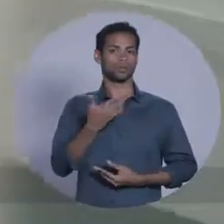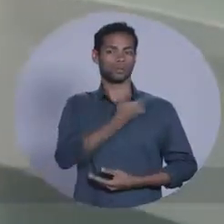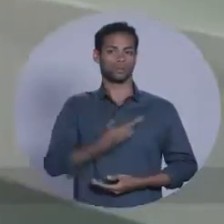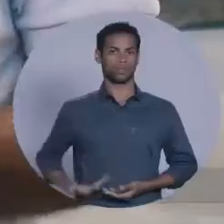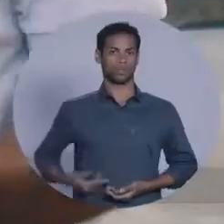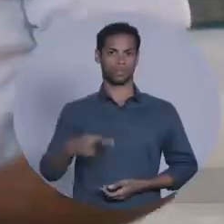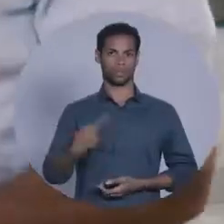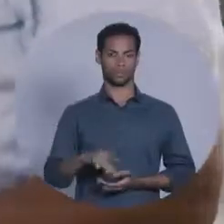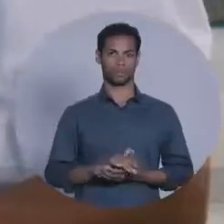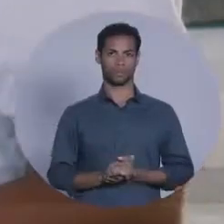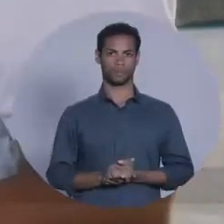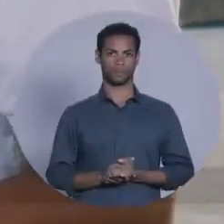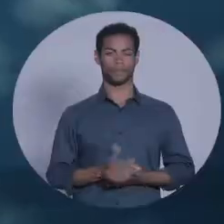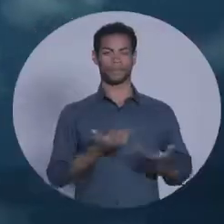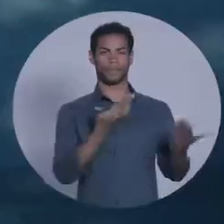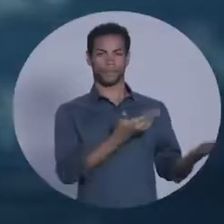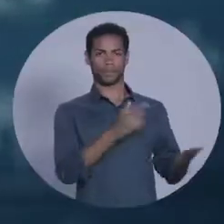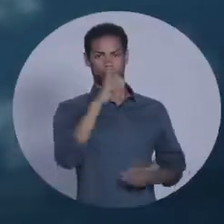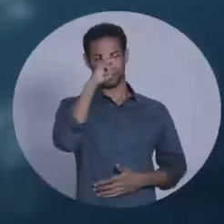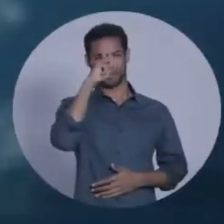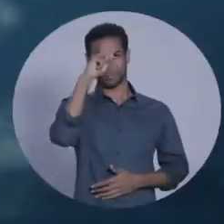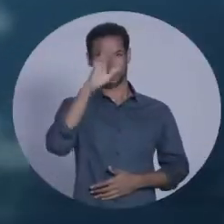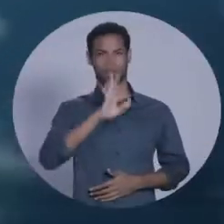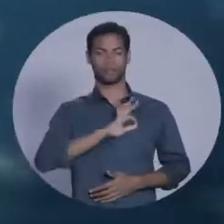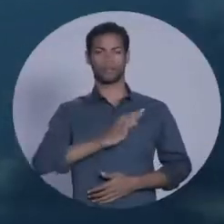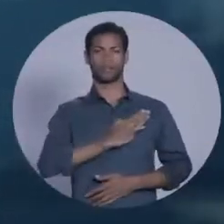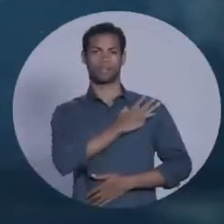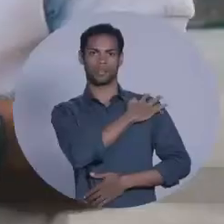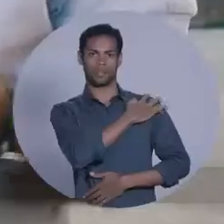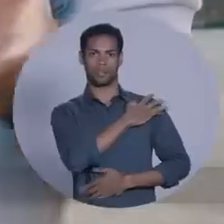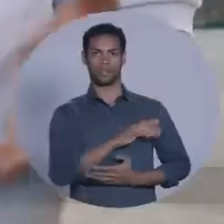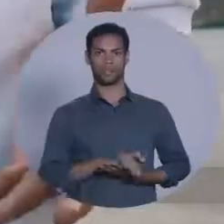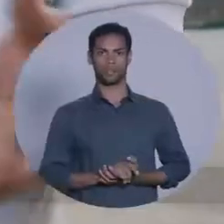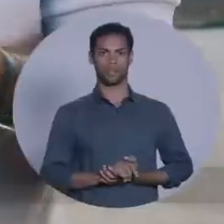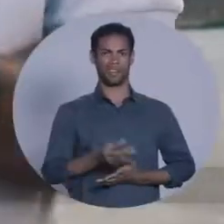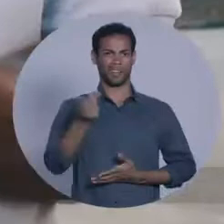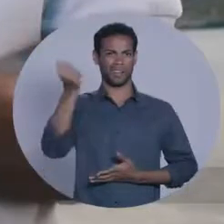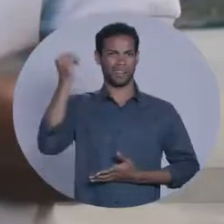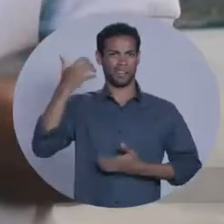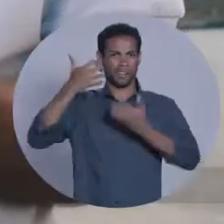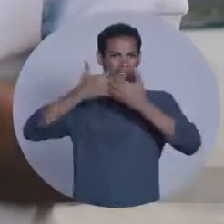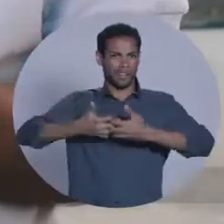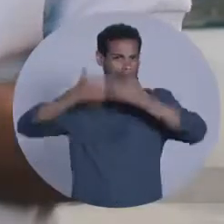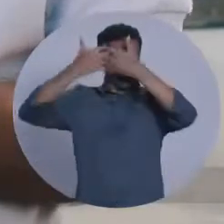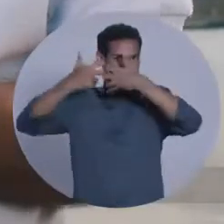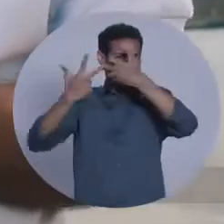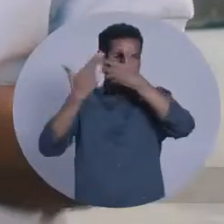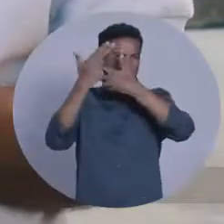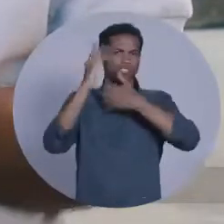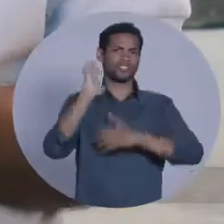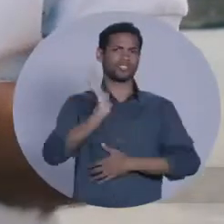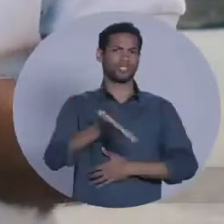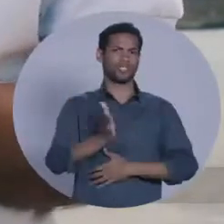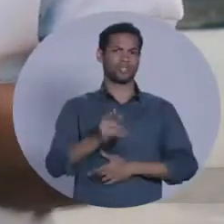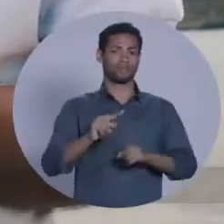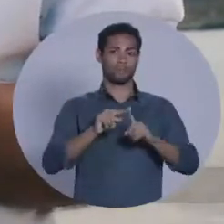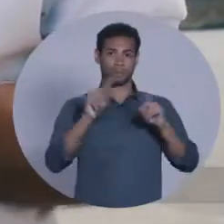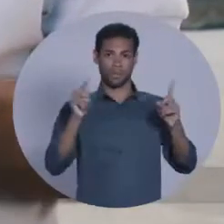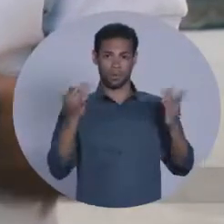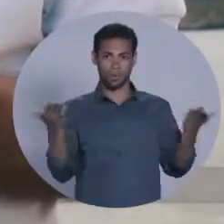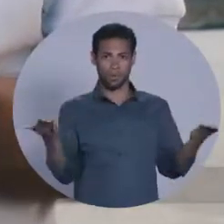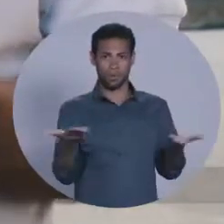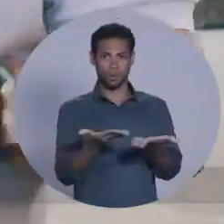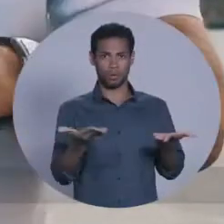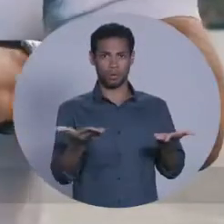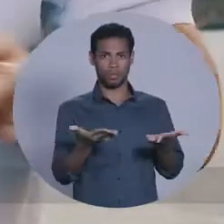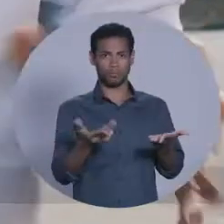saúde. Esse é o Hospital da Polícia Militar. Até neurocirurgias aí já foram feitas, mas hoje